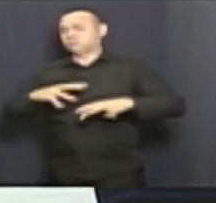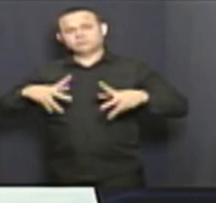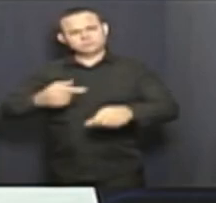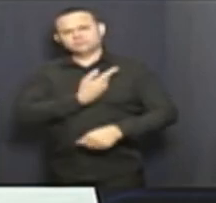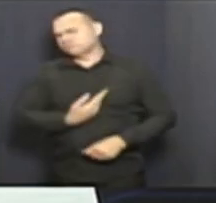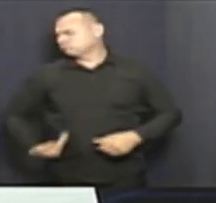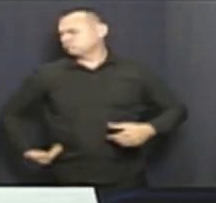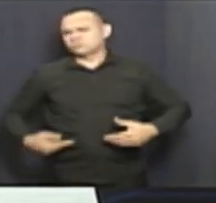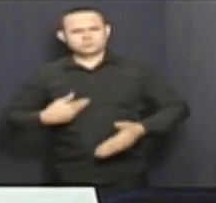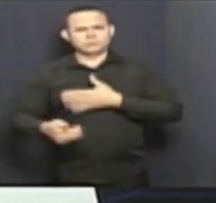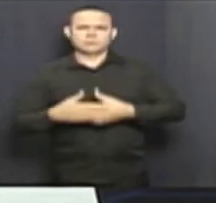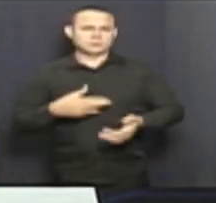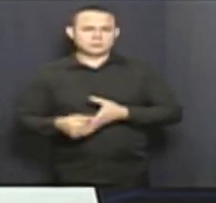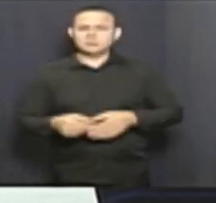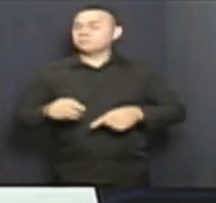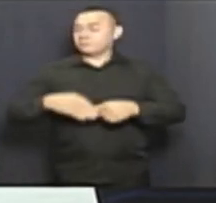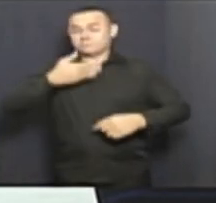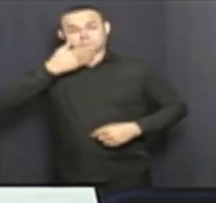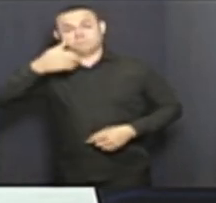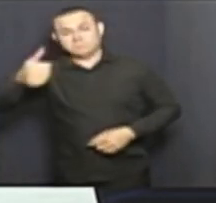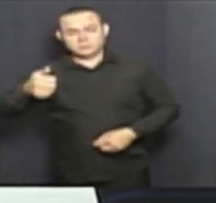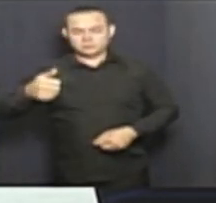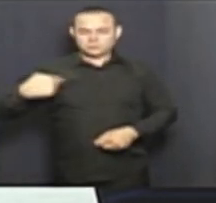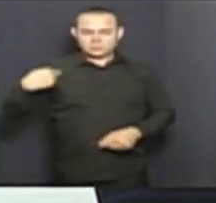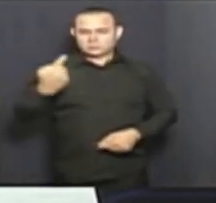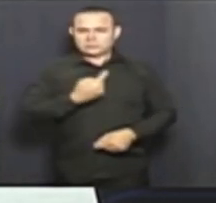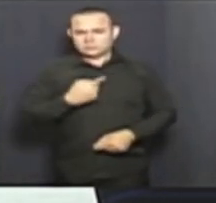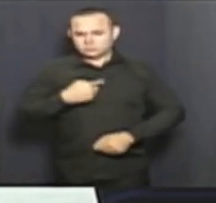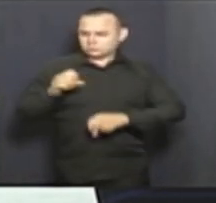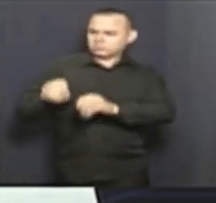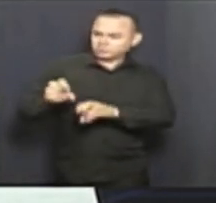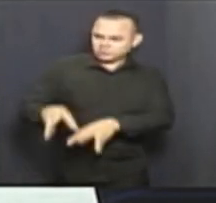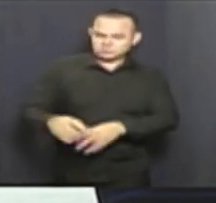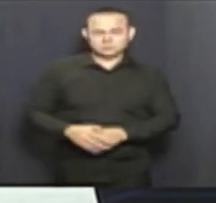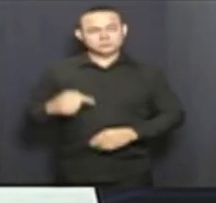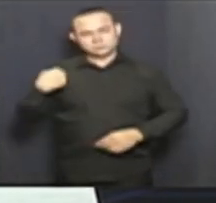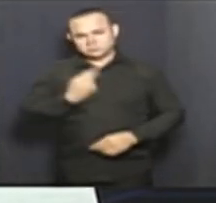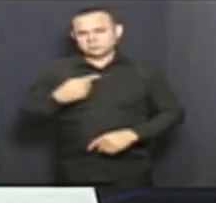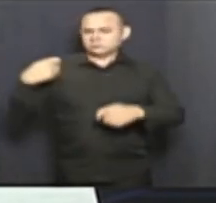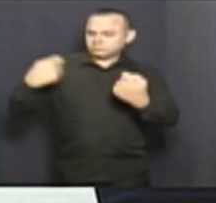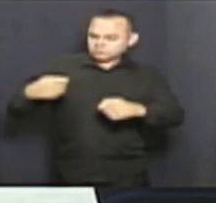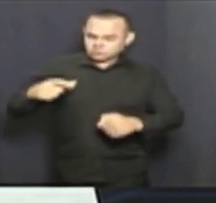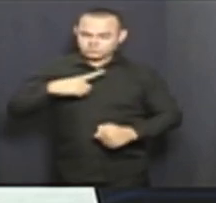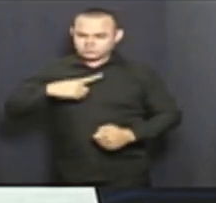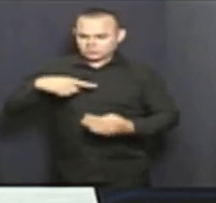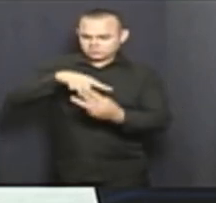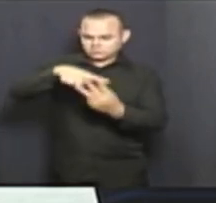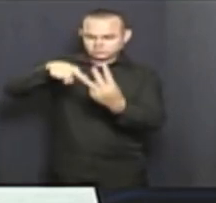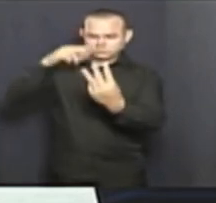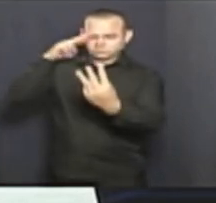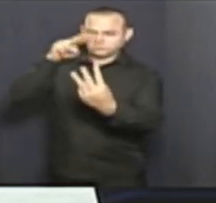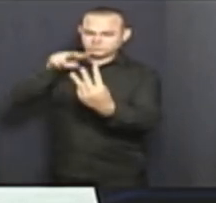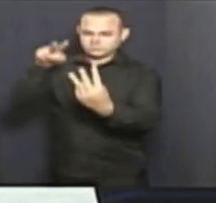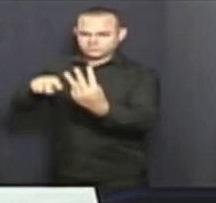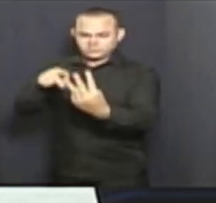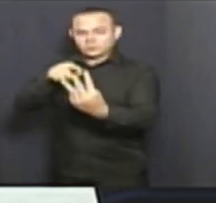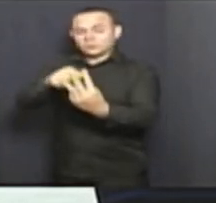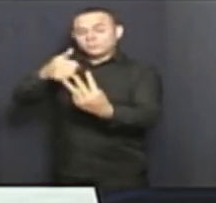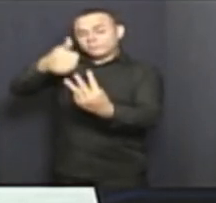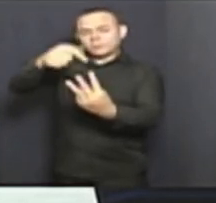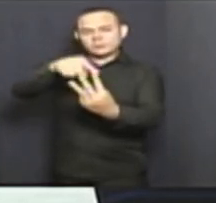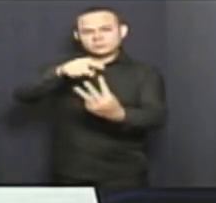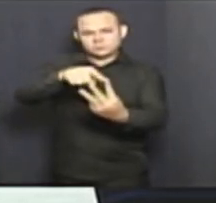para melhorar a nossa educação nós temos três olhares pra ela um em relação